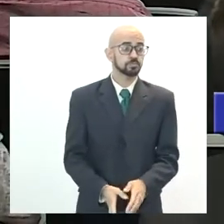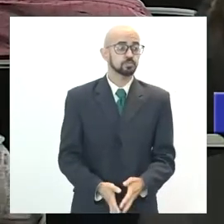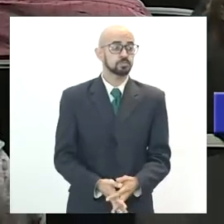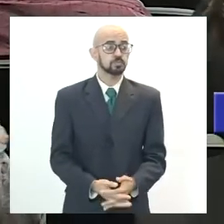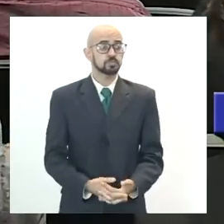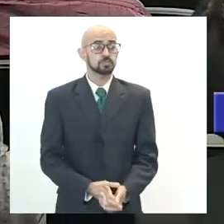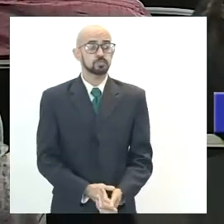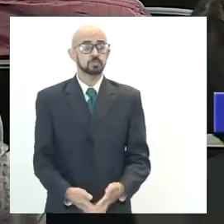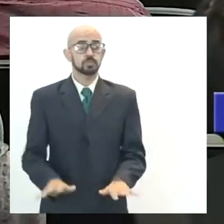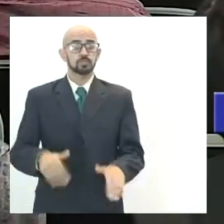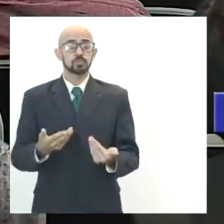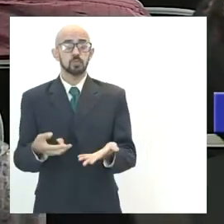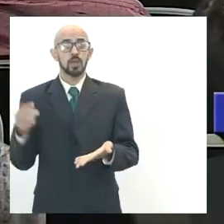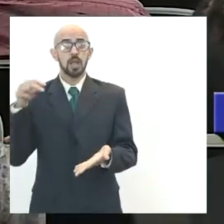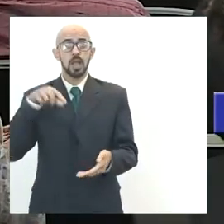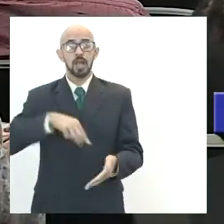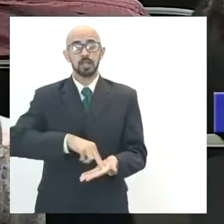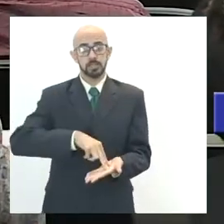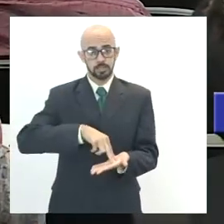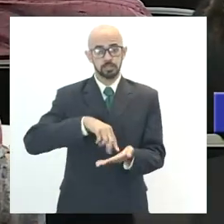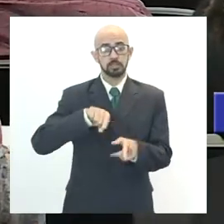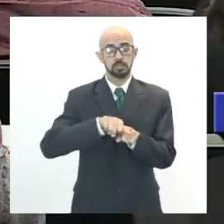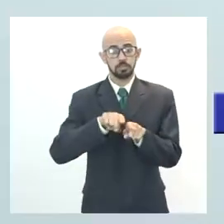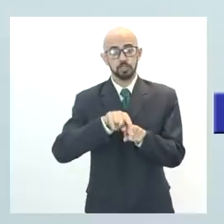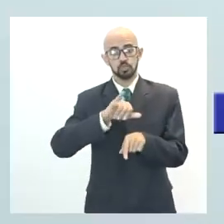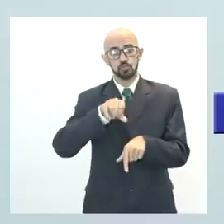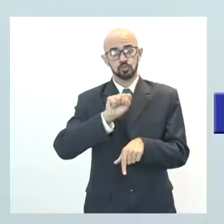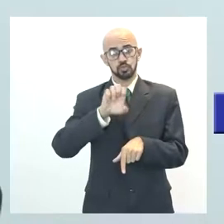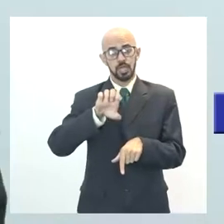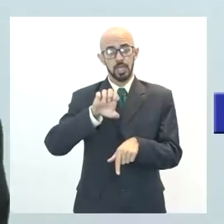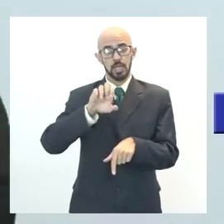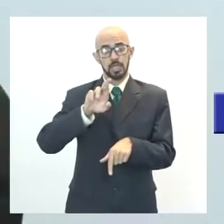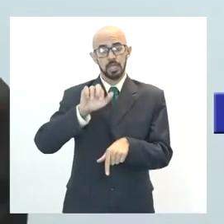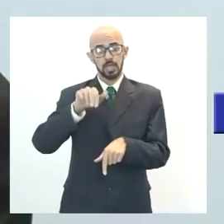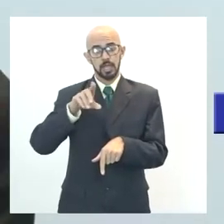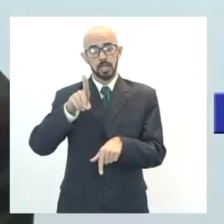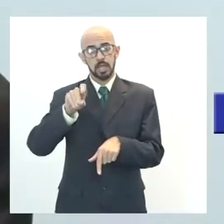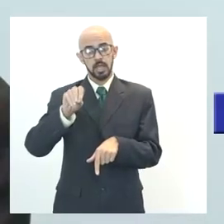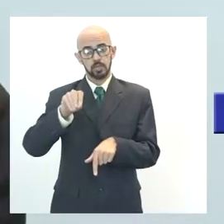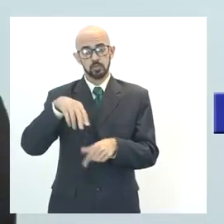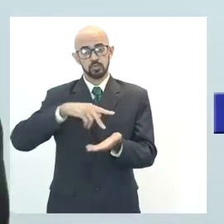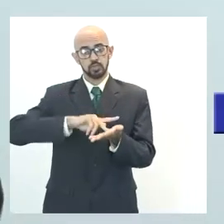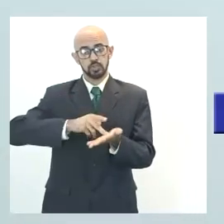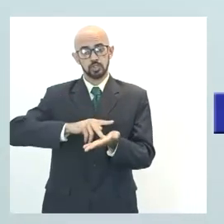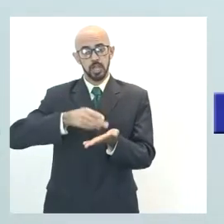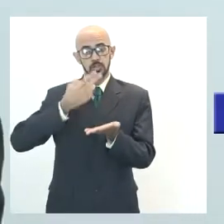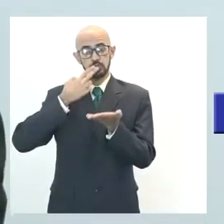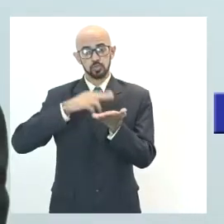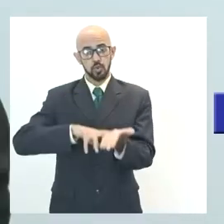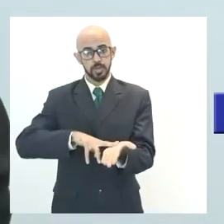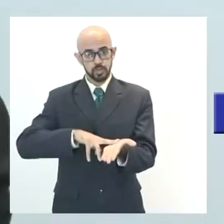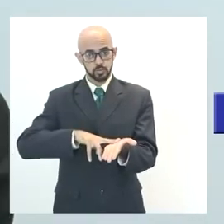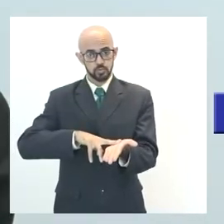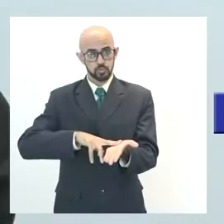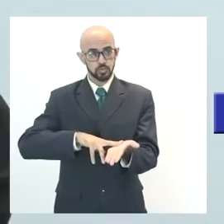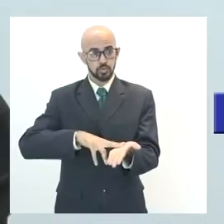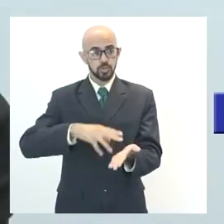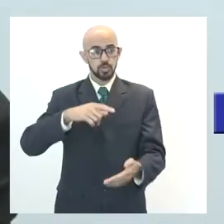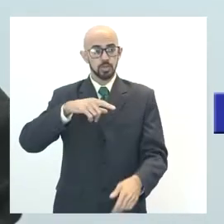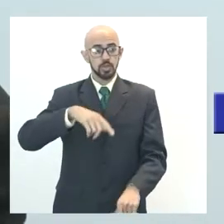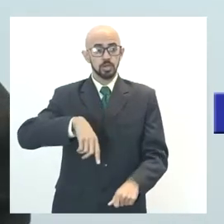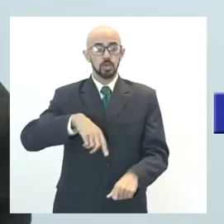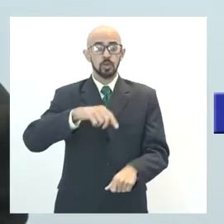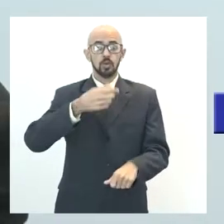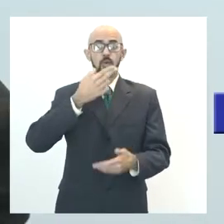e aqui José Ricardo Sindicato dos Trabalhadores dos Correios exemplo Reis tem